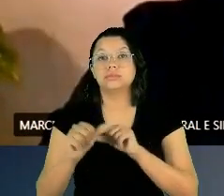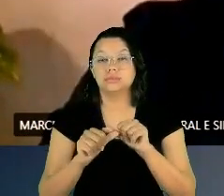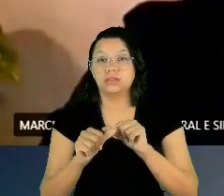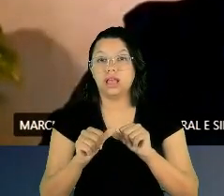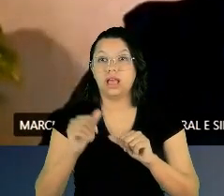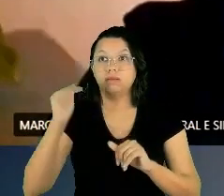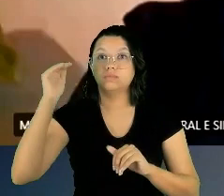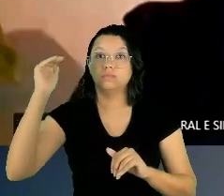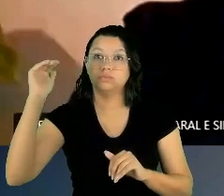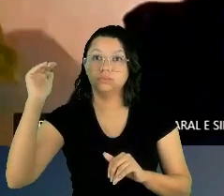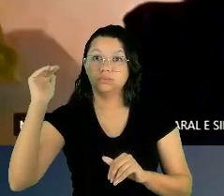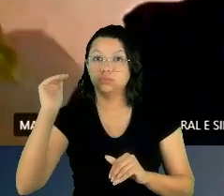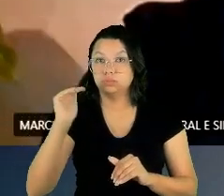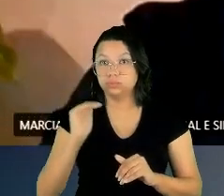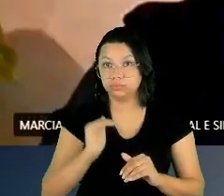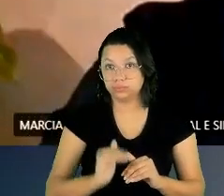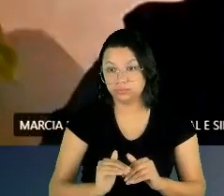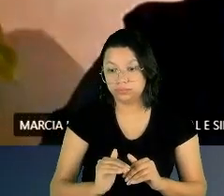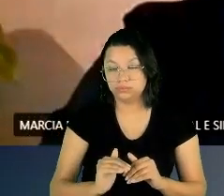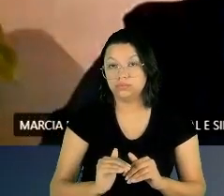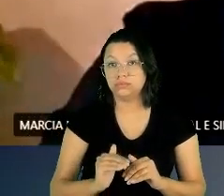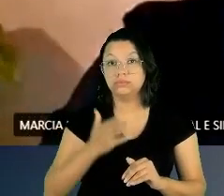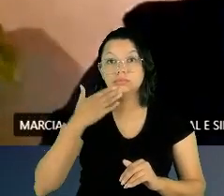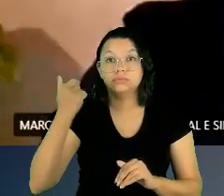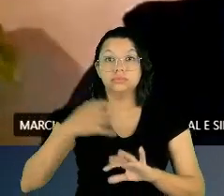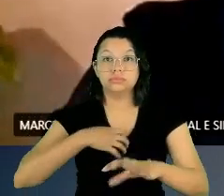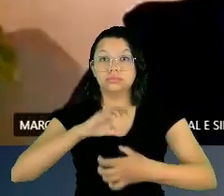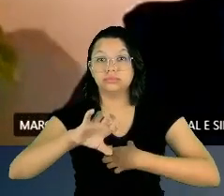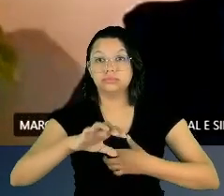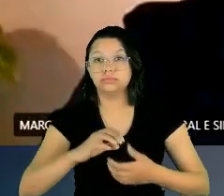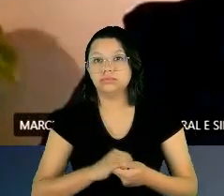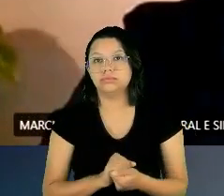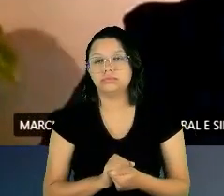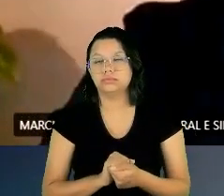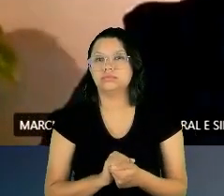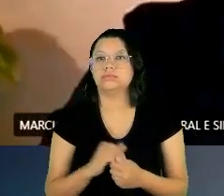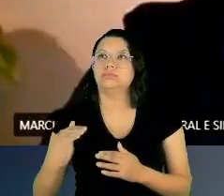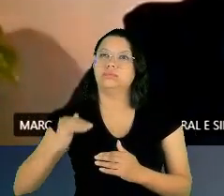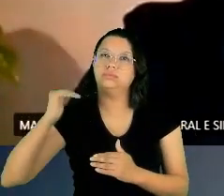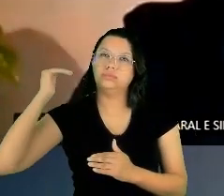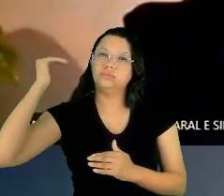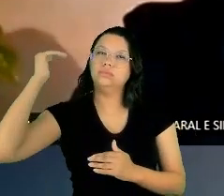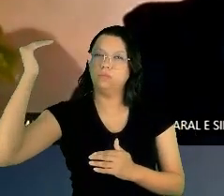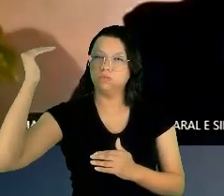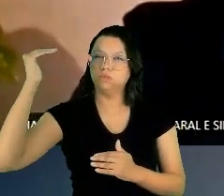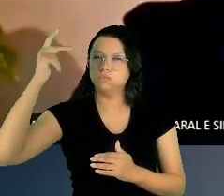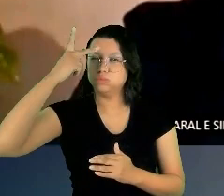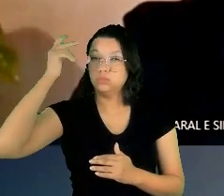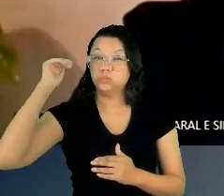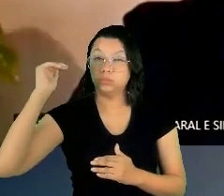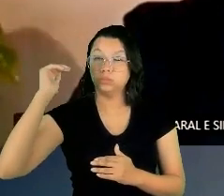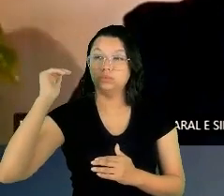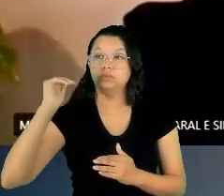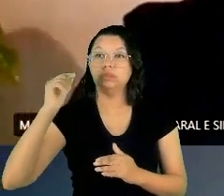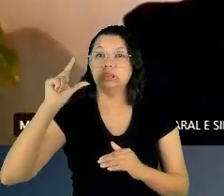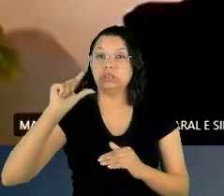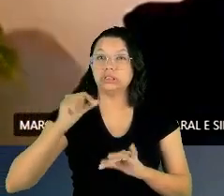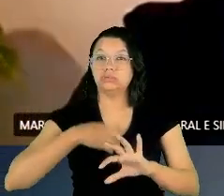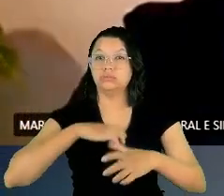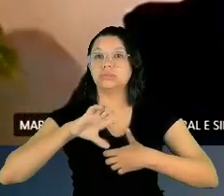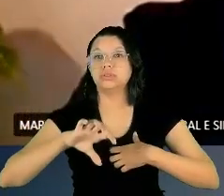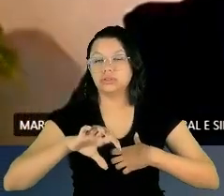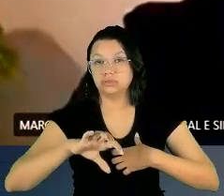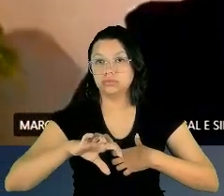de status, sair do alto status e ir para baixo status, melhora a empatia. Alto status diminui a empatia,